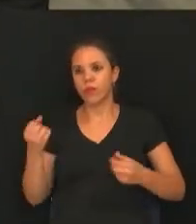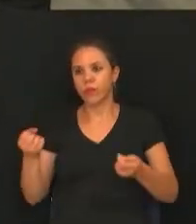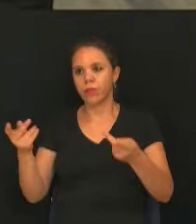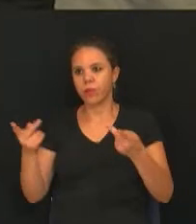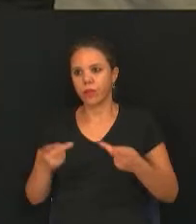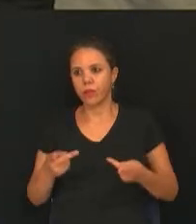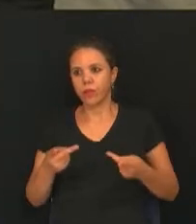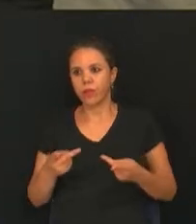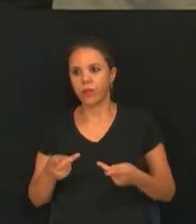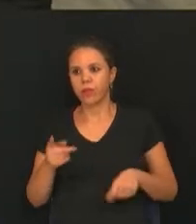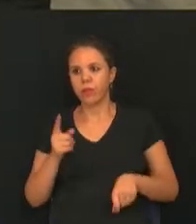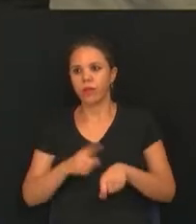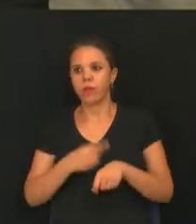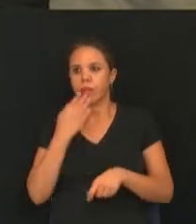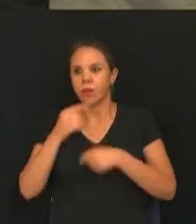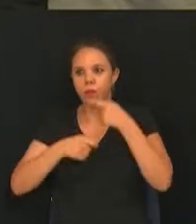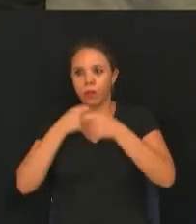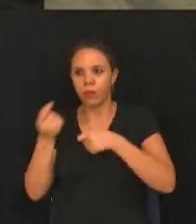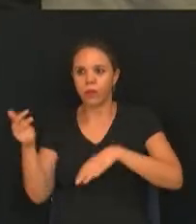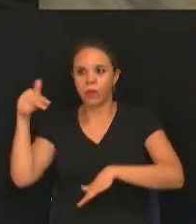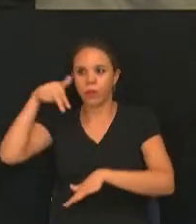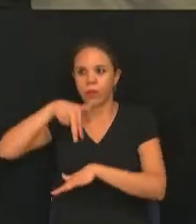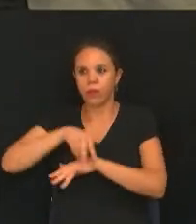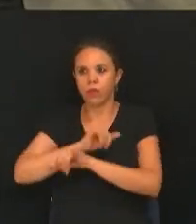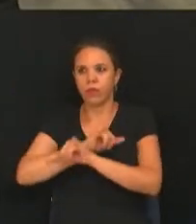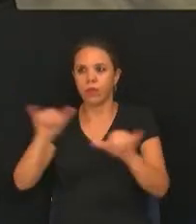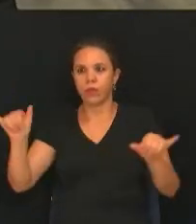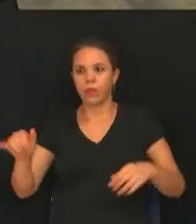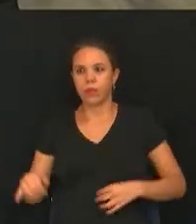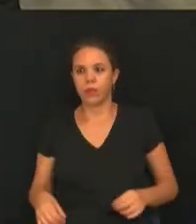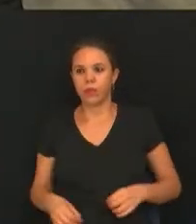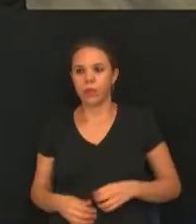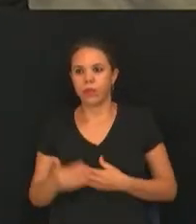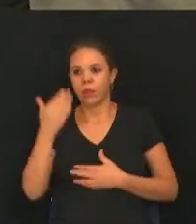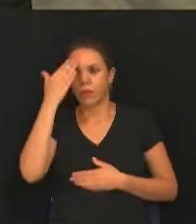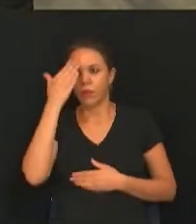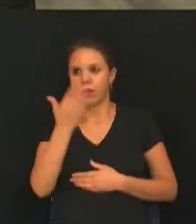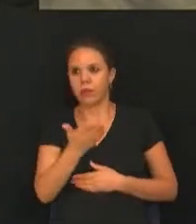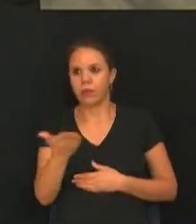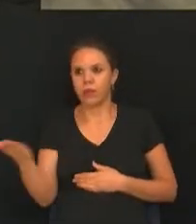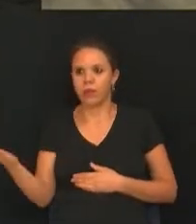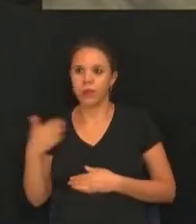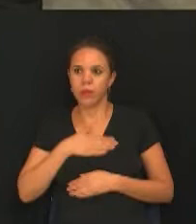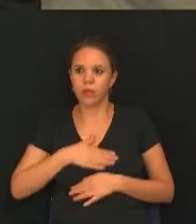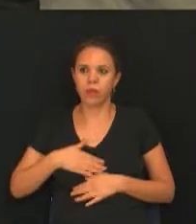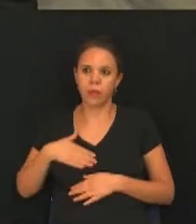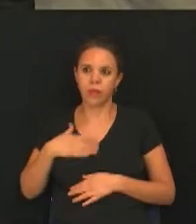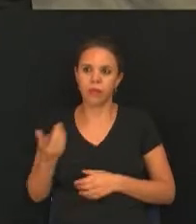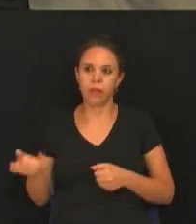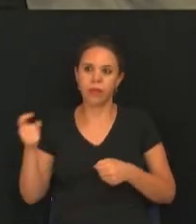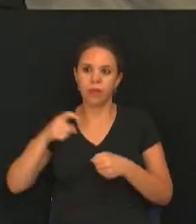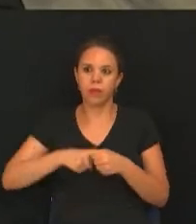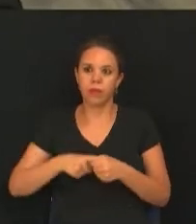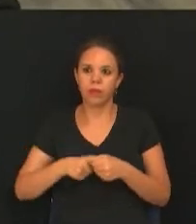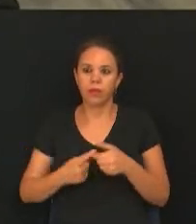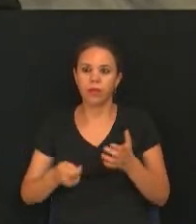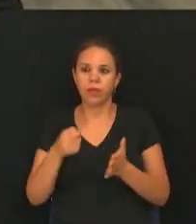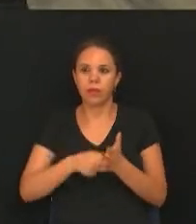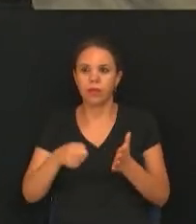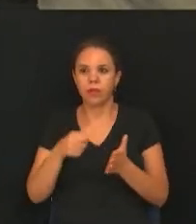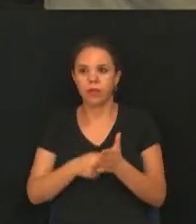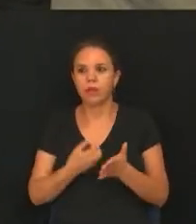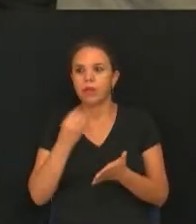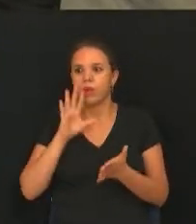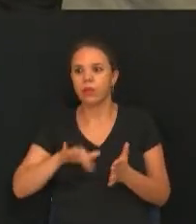convite. Na hora do almoço, vir aqui falar com a gente. Eu que agradeço, Viane, é uma satisfação estar de volta aqui no Em Pauta e boa tarde